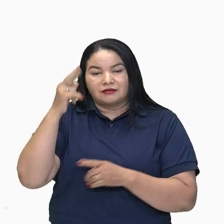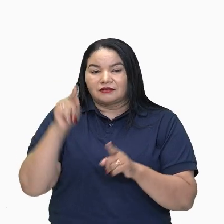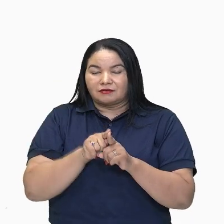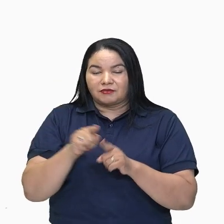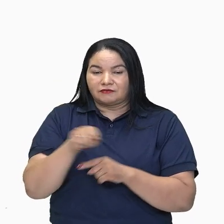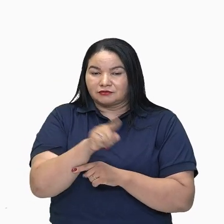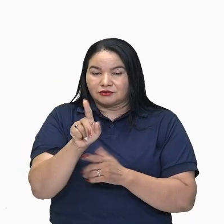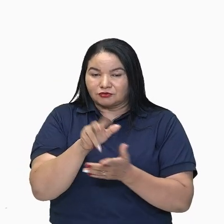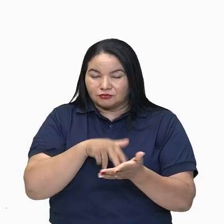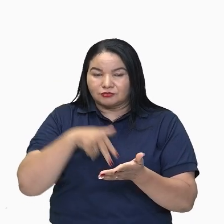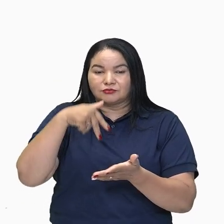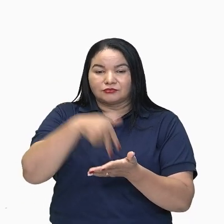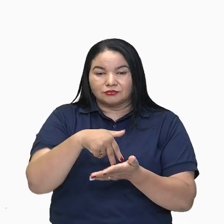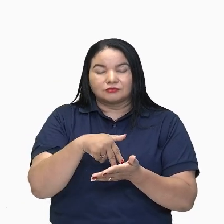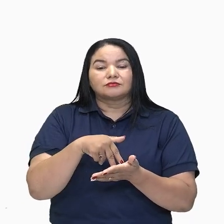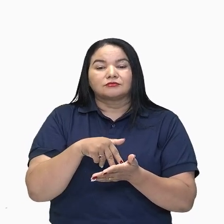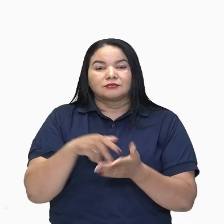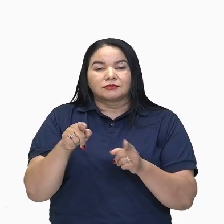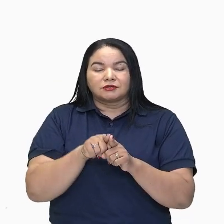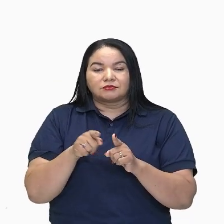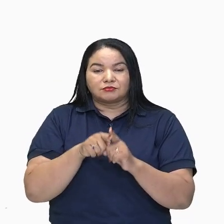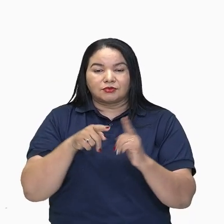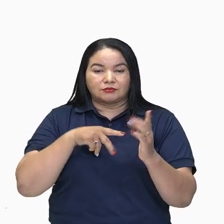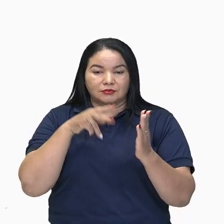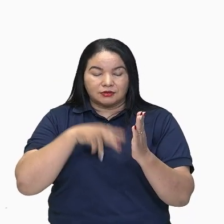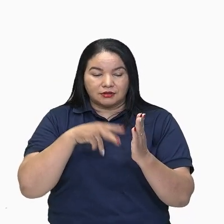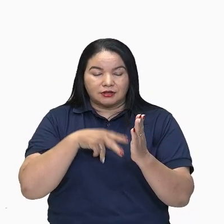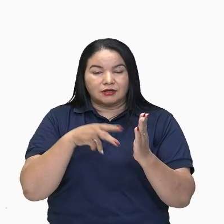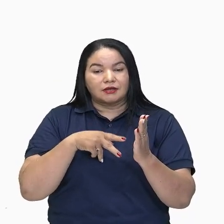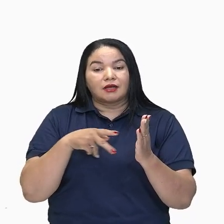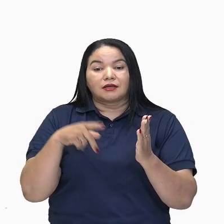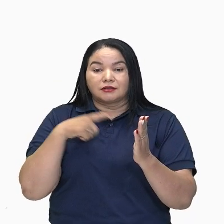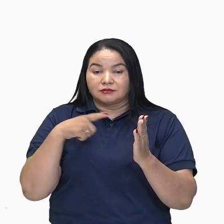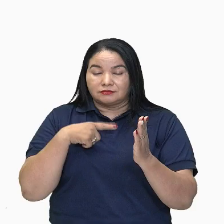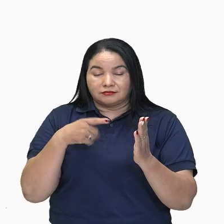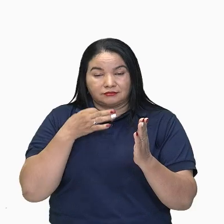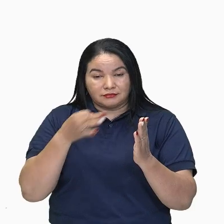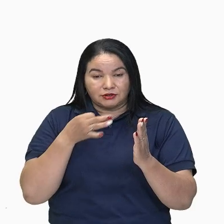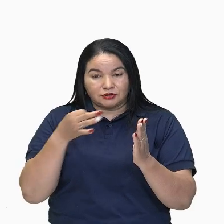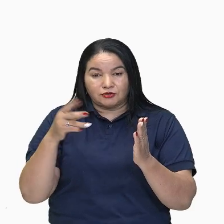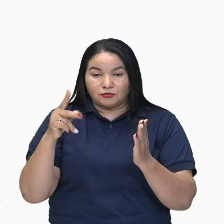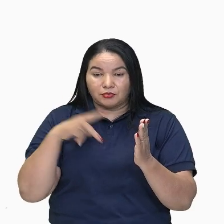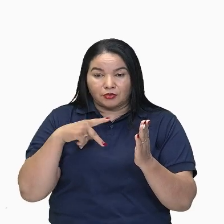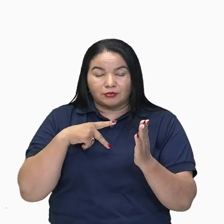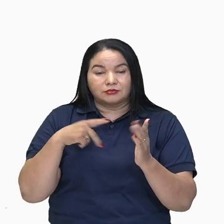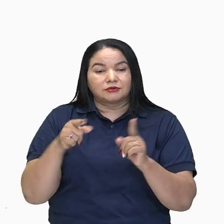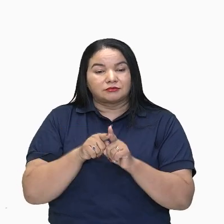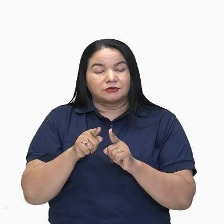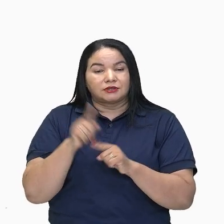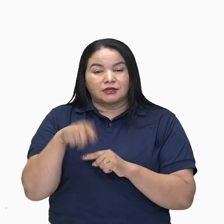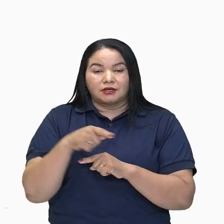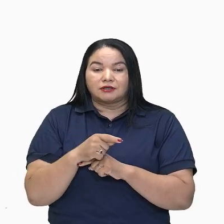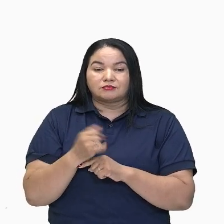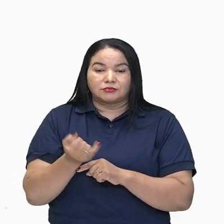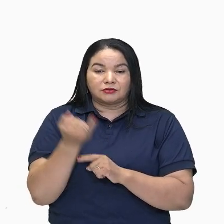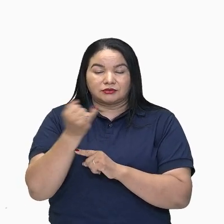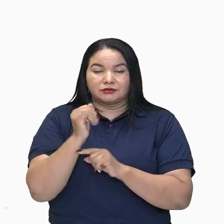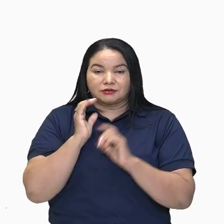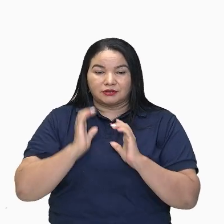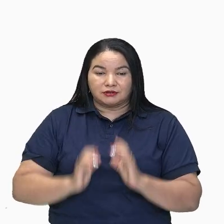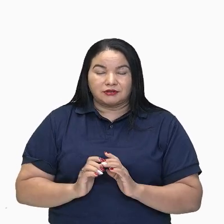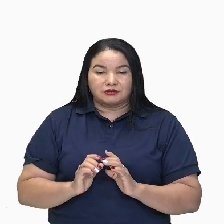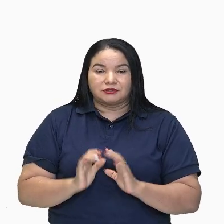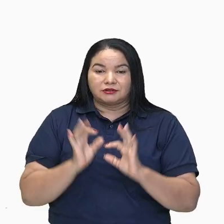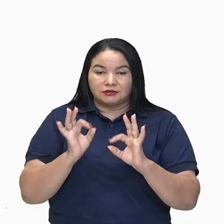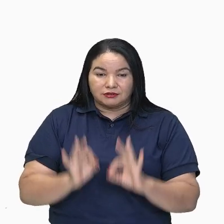posiciona diante do que lê, né? Se posiciona diante do que leem, e isso é um passo enorme para a cidadania plena. Ninguém